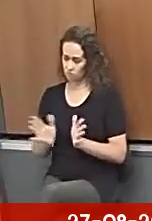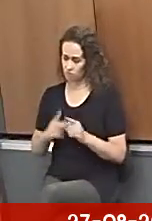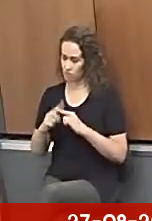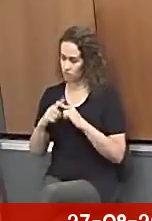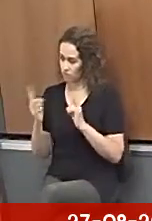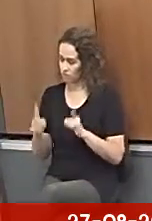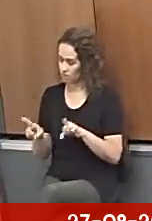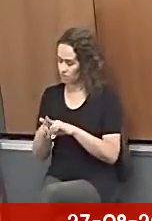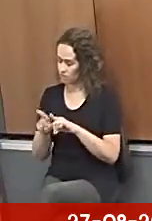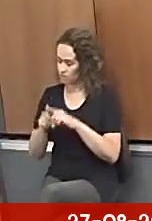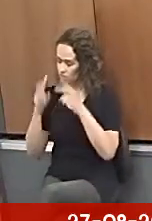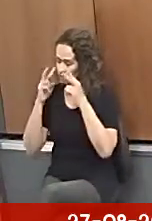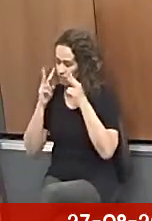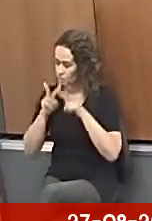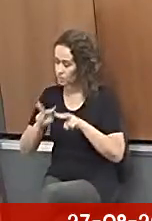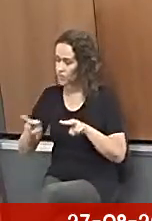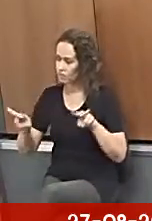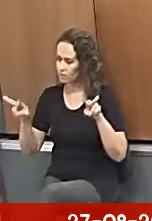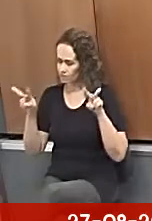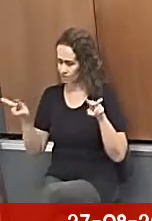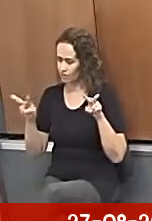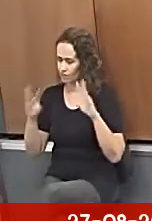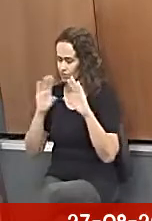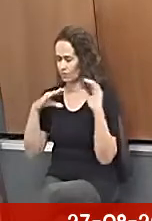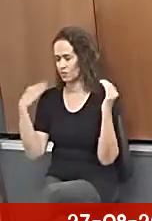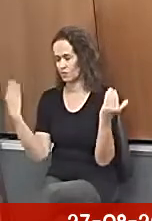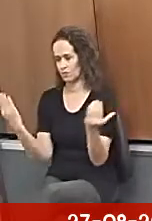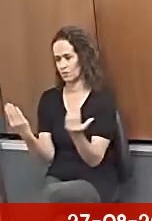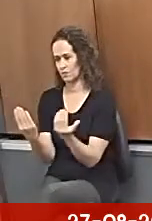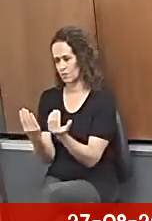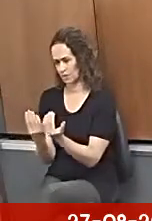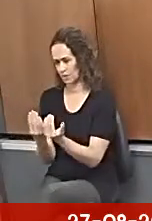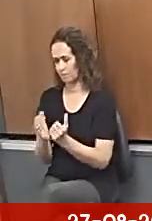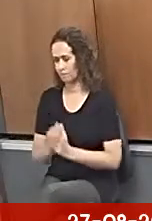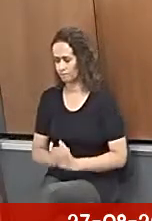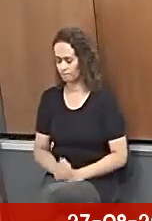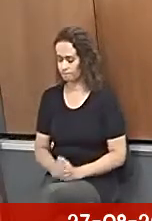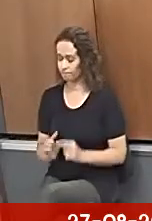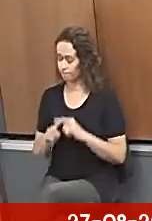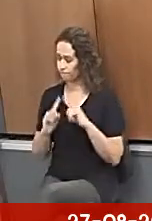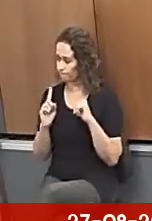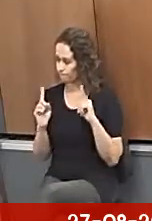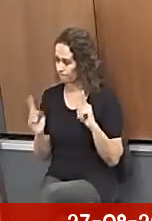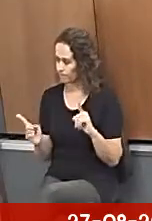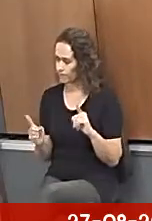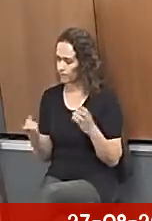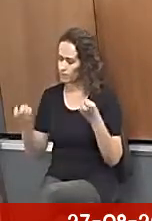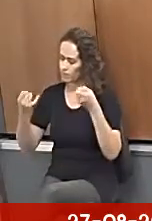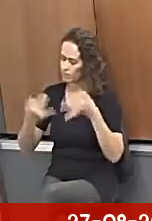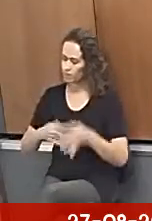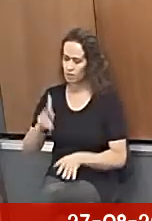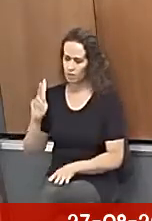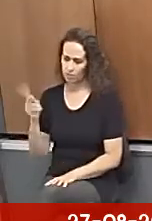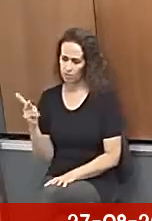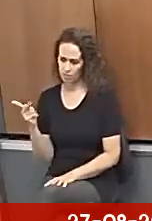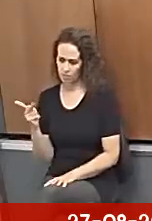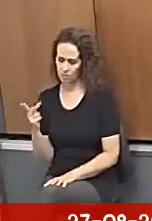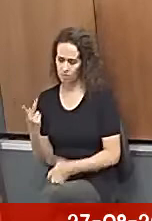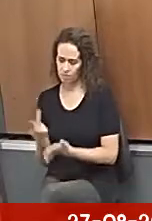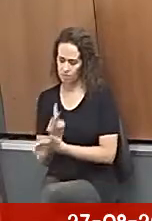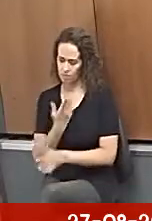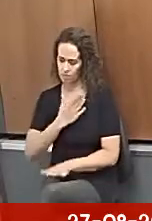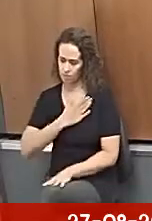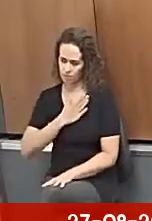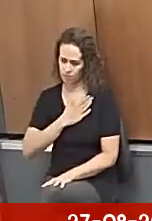fisipe lidade no estádio mineirão certo mas enfim vou relatar o caso que aconteceu comigo e volto aqui